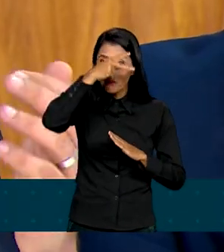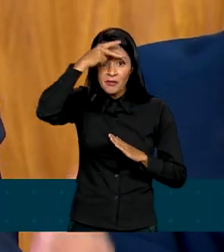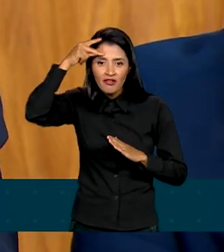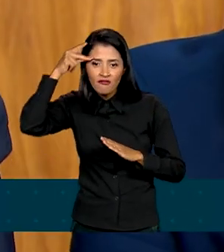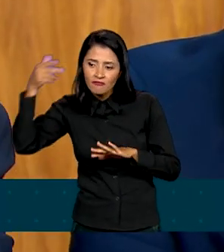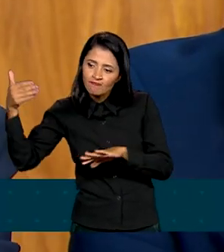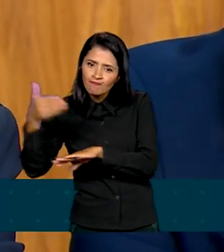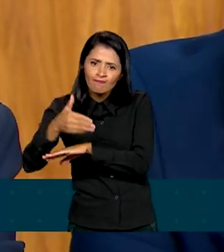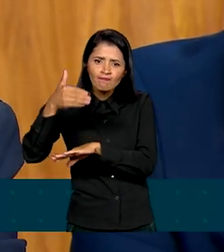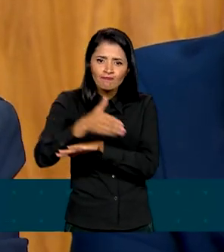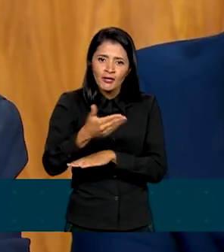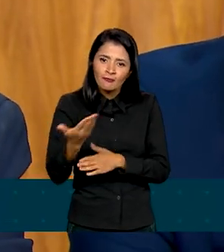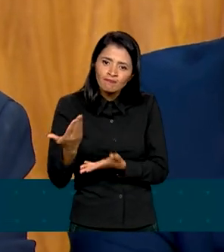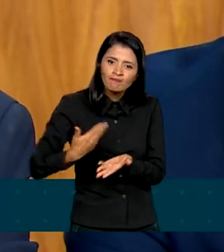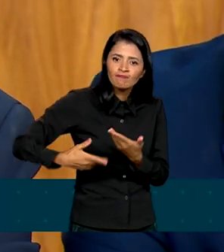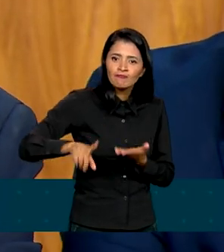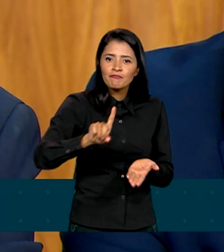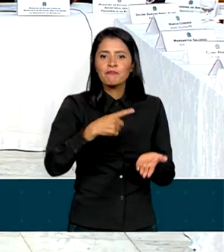para construir essa parceria.